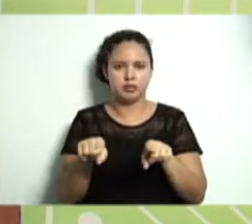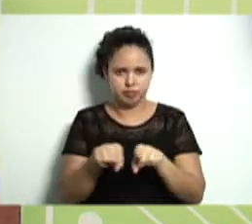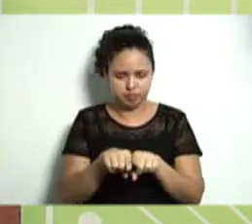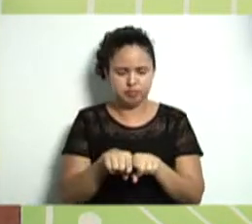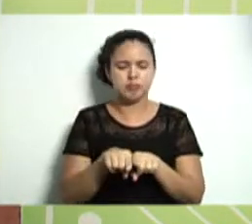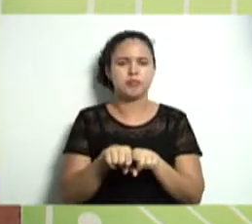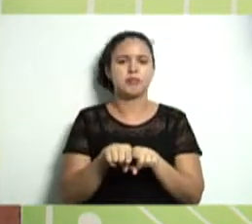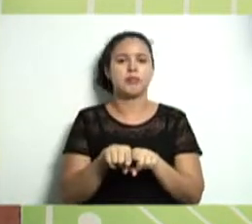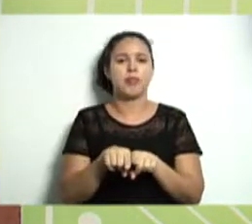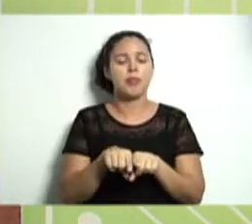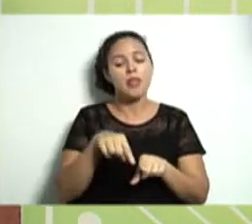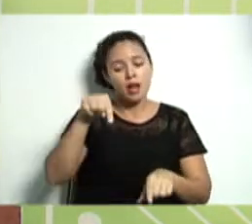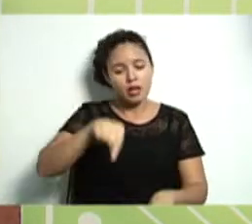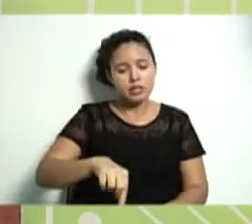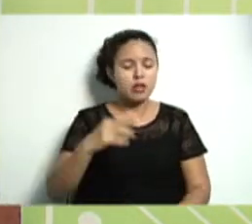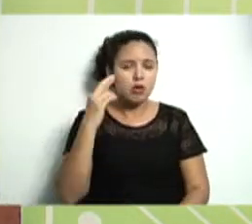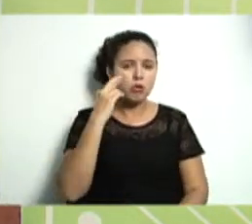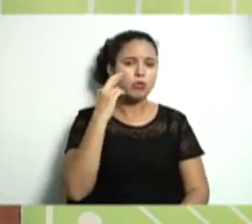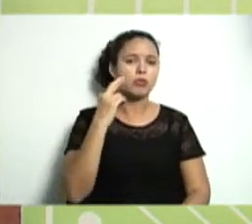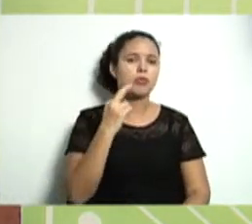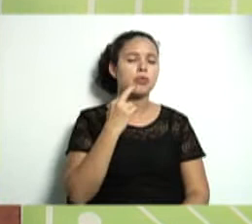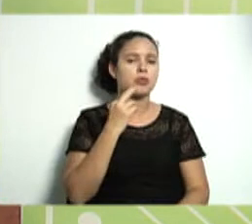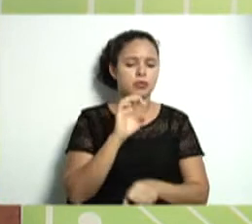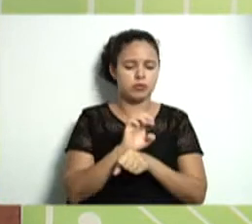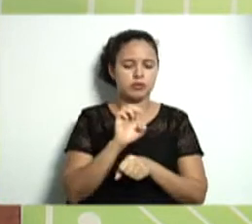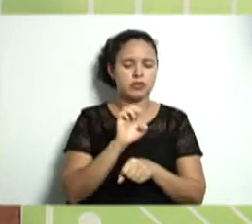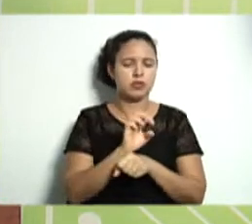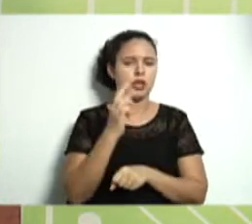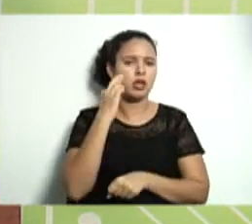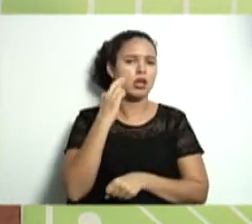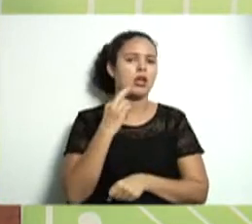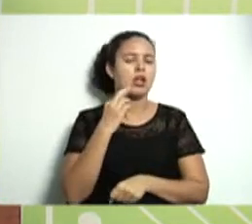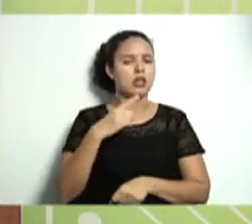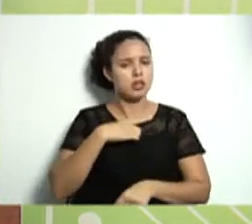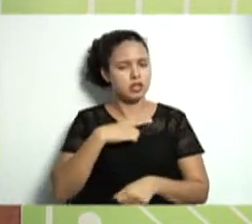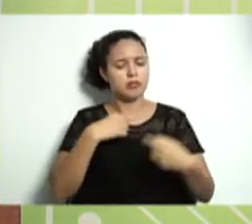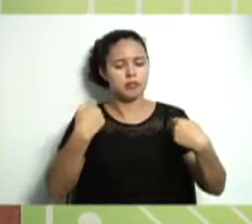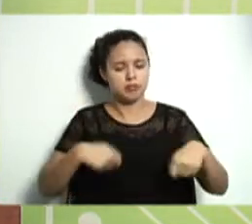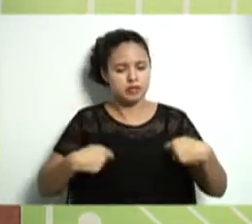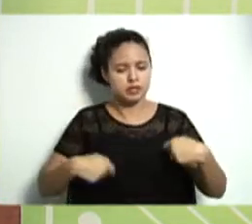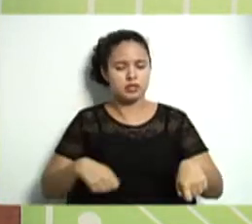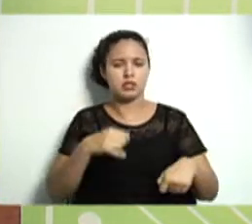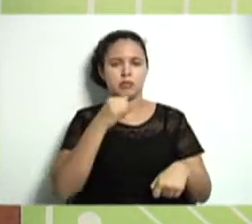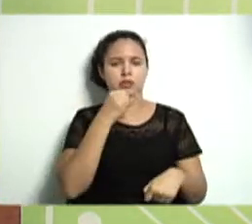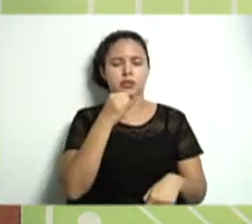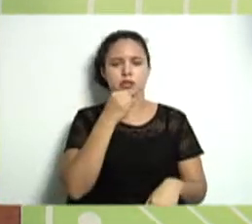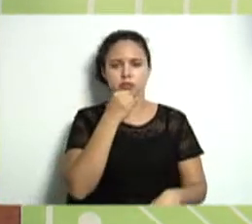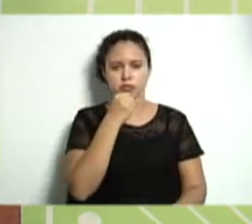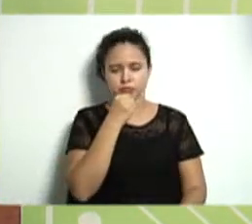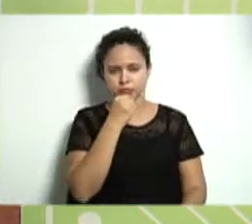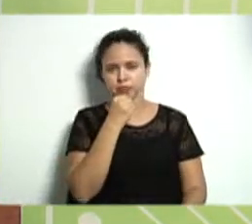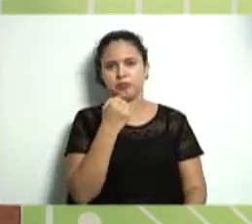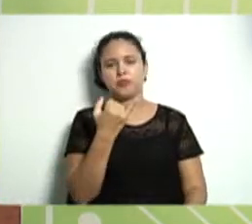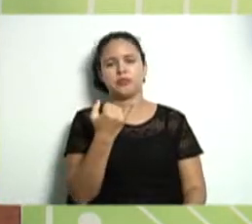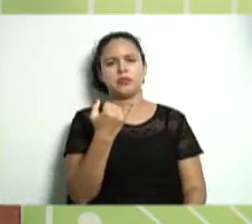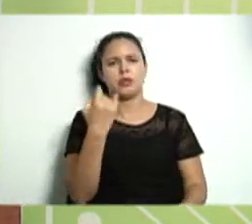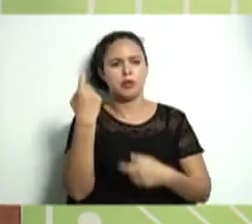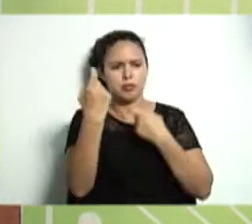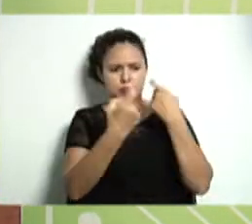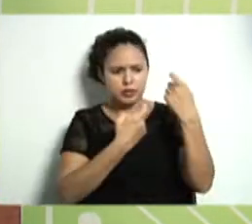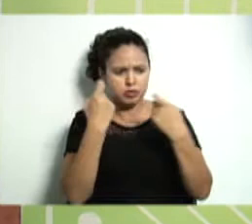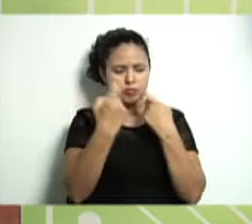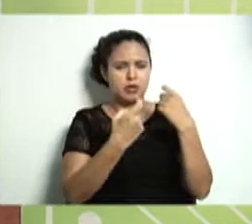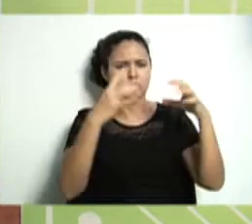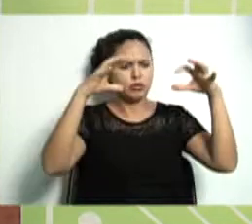nós, aqui em Rondônia, nós temos tipos de necessidades. Por exemplo, nós temos uma preocupação com a chuva,